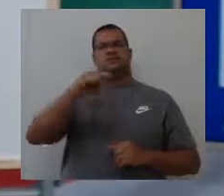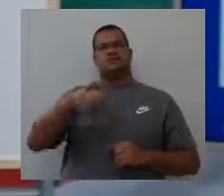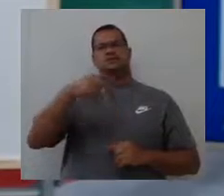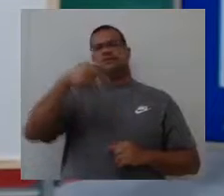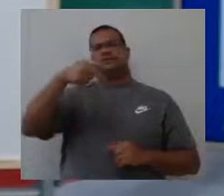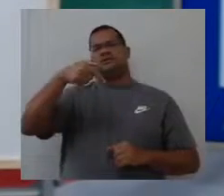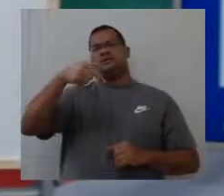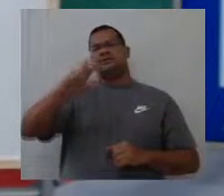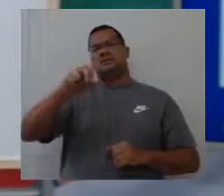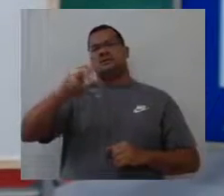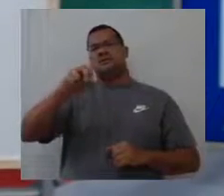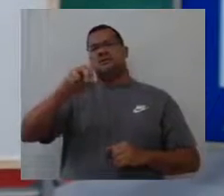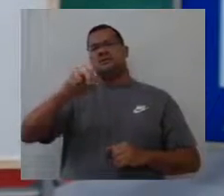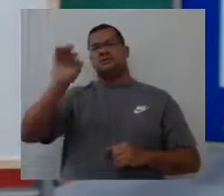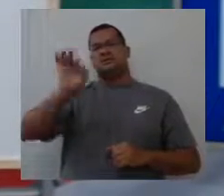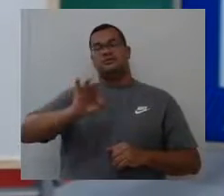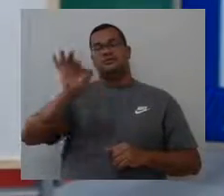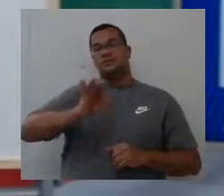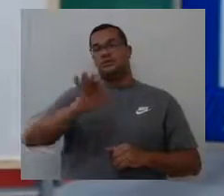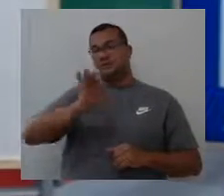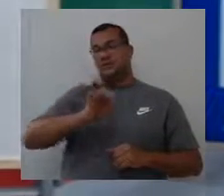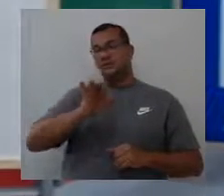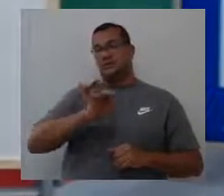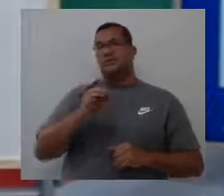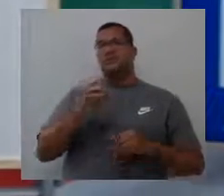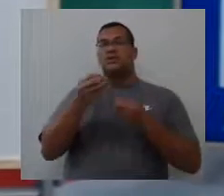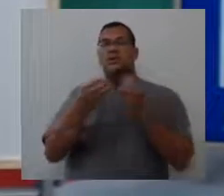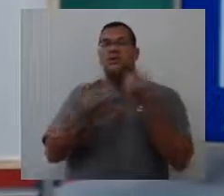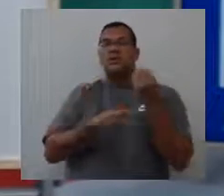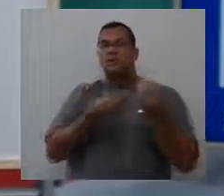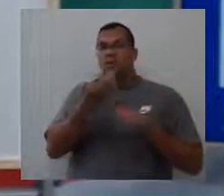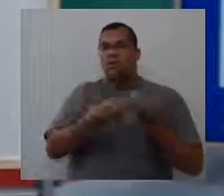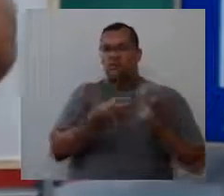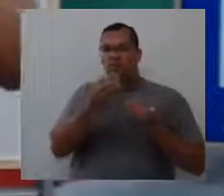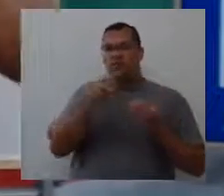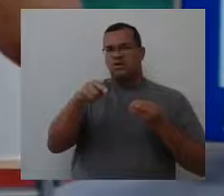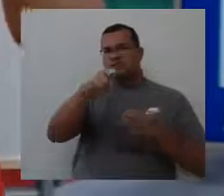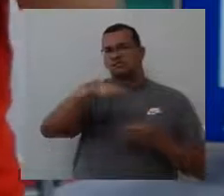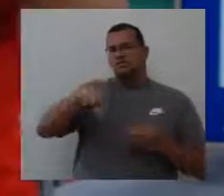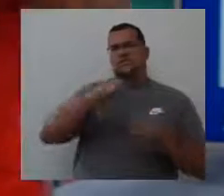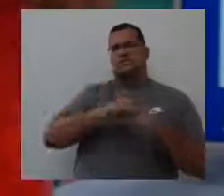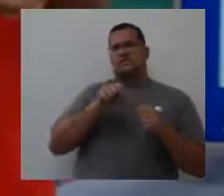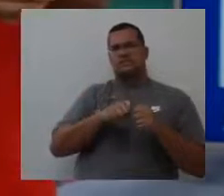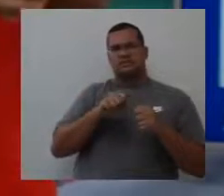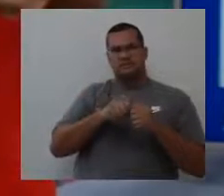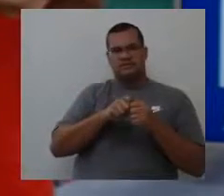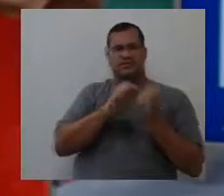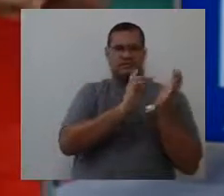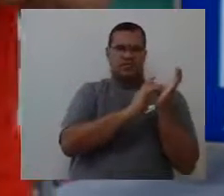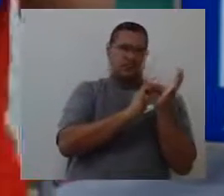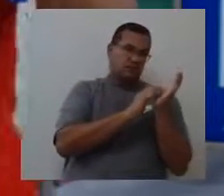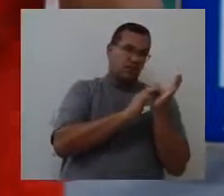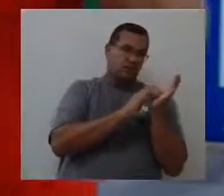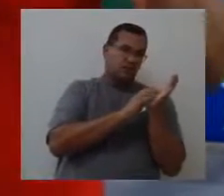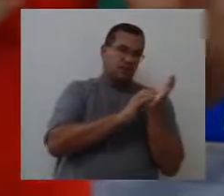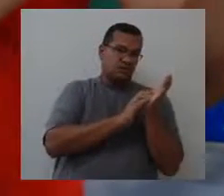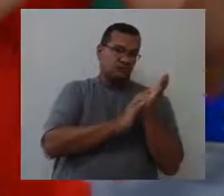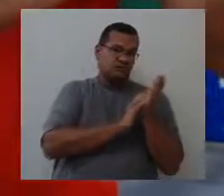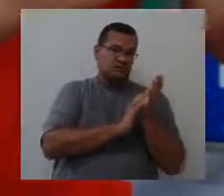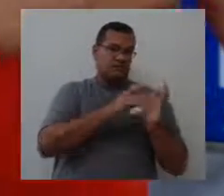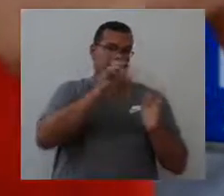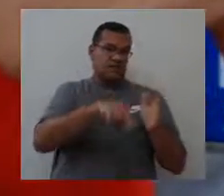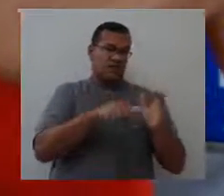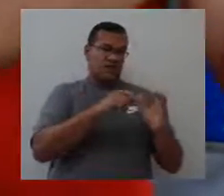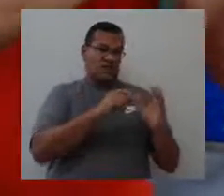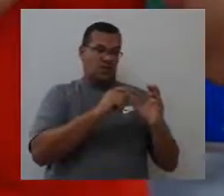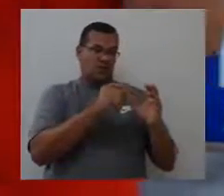7,50%. Isso é a maneira correta de fazer a leitura do resultado numa calculadora. Quando tu pega o preço